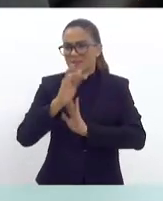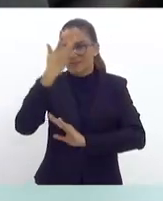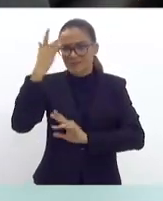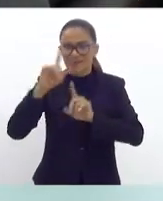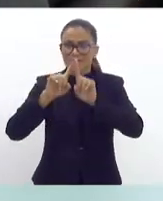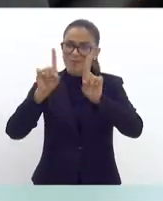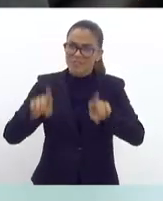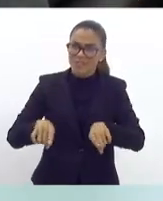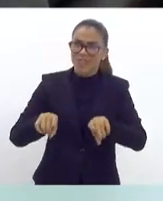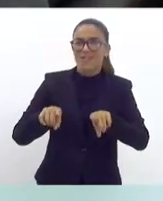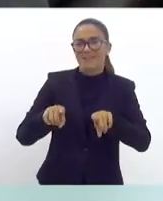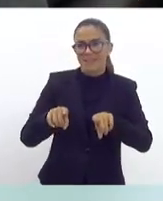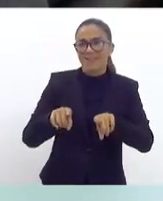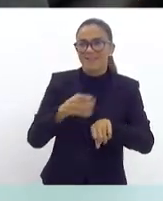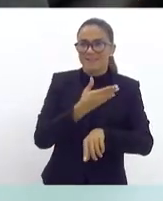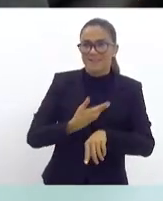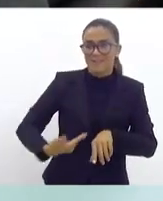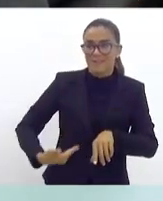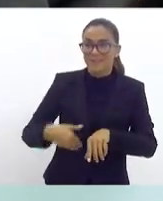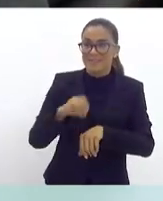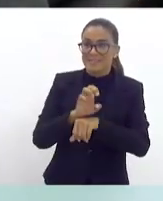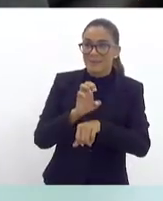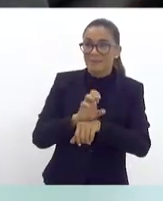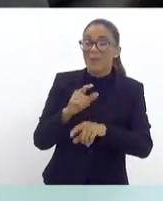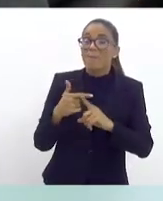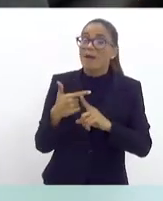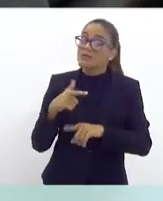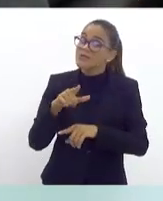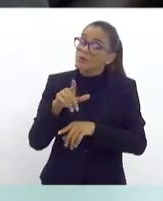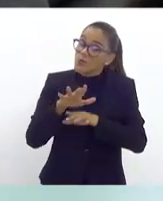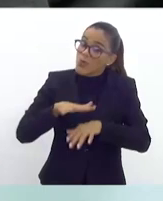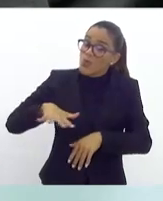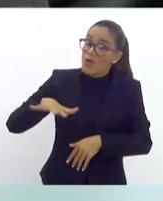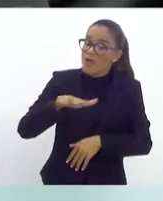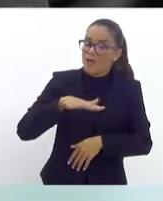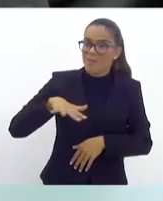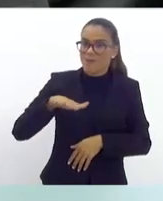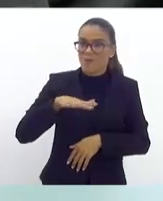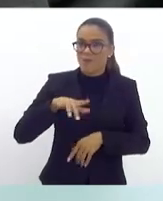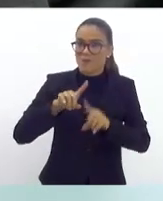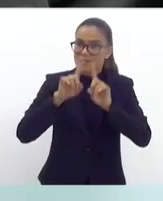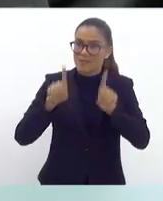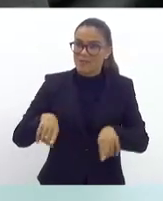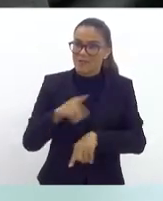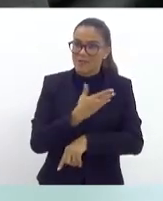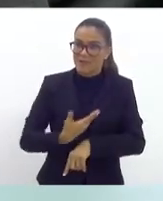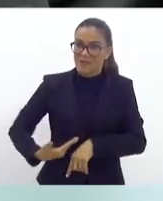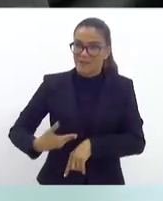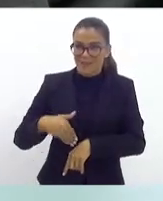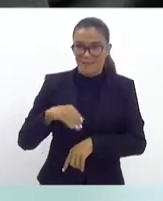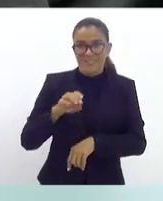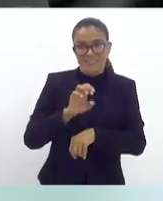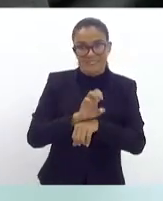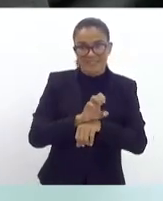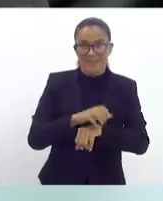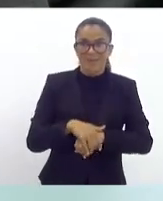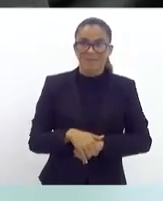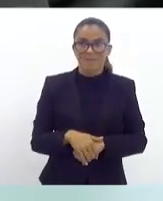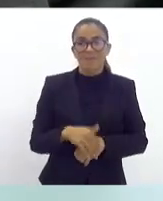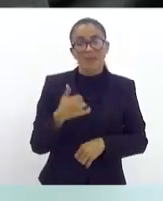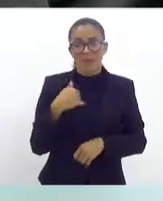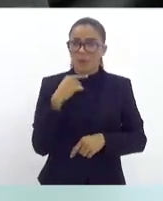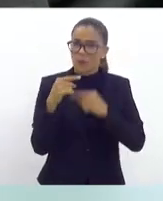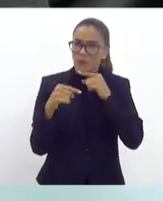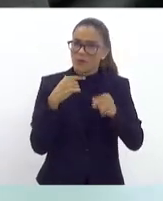como seria no âmbito do serviço público estadual eu confesso para vocês que pela natureza do debate eu